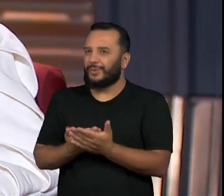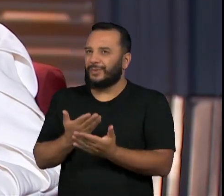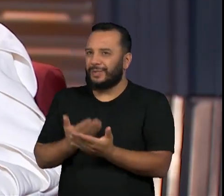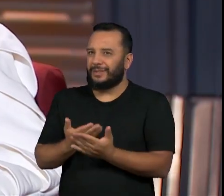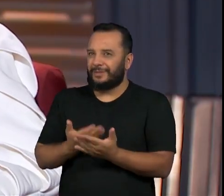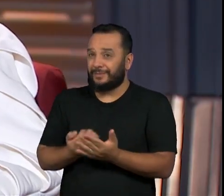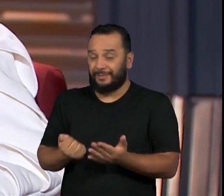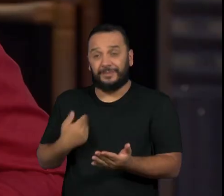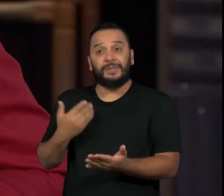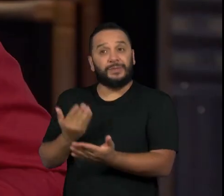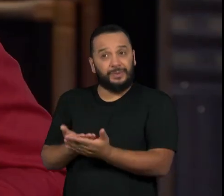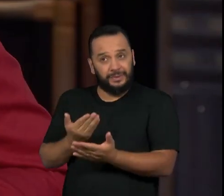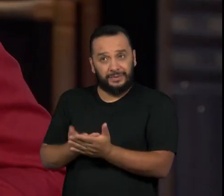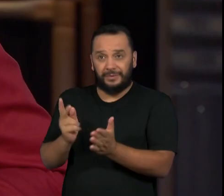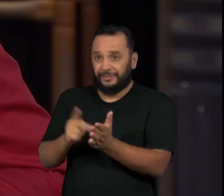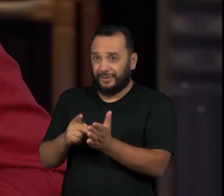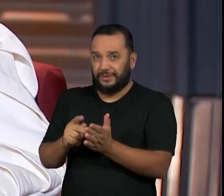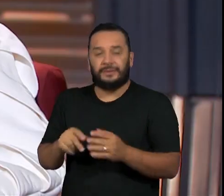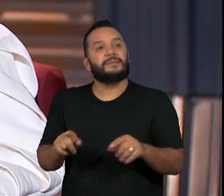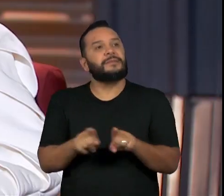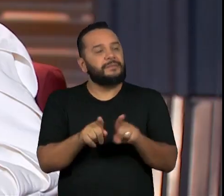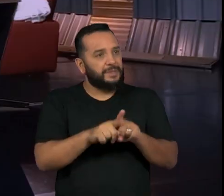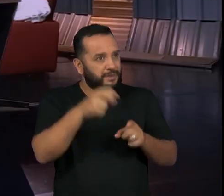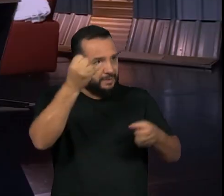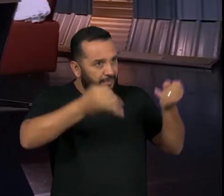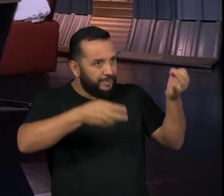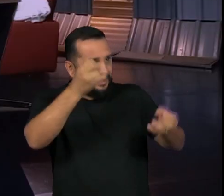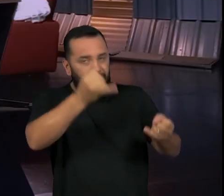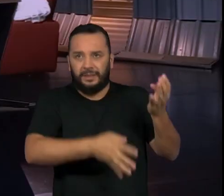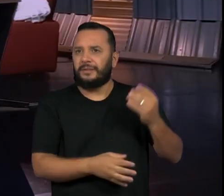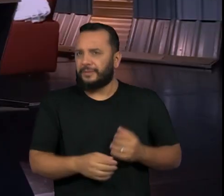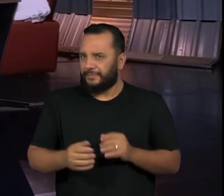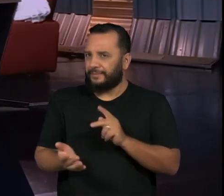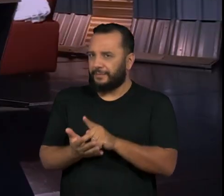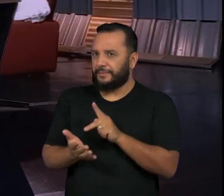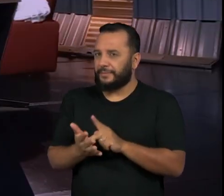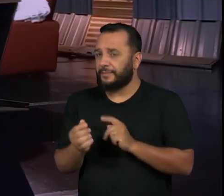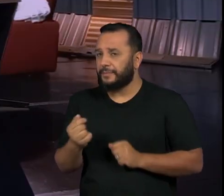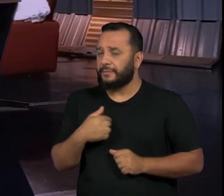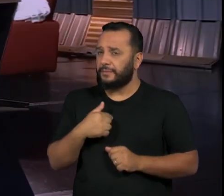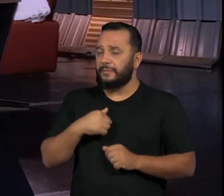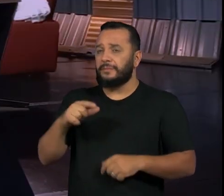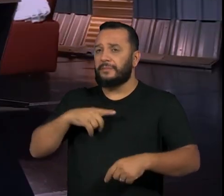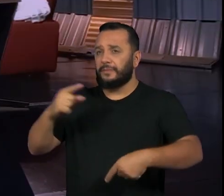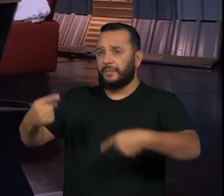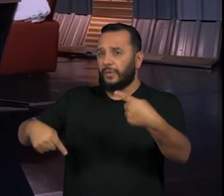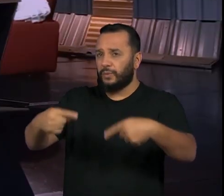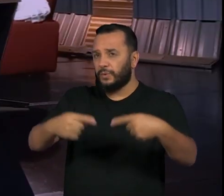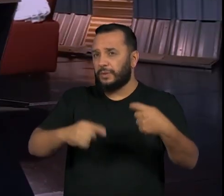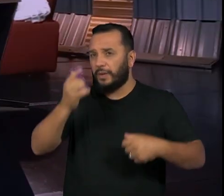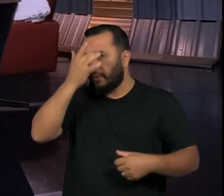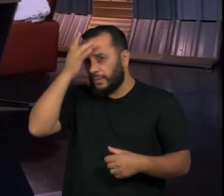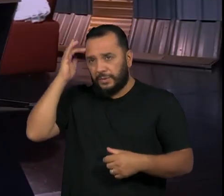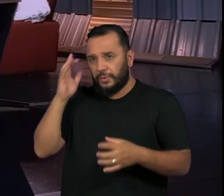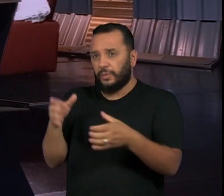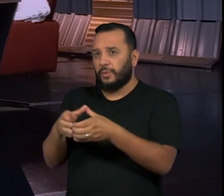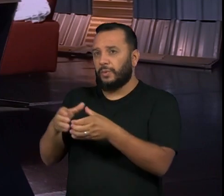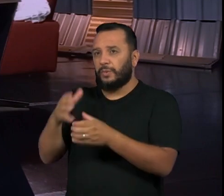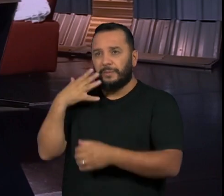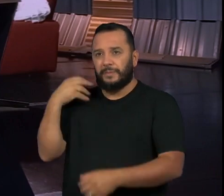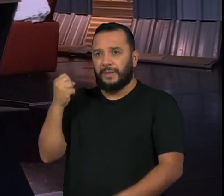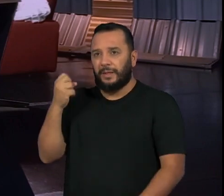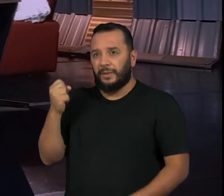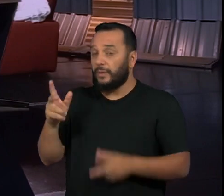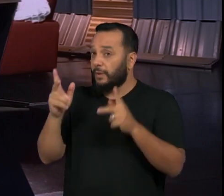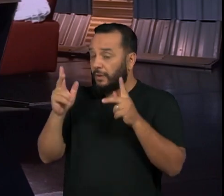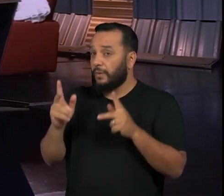de verdade. E falando. Principalmente. É uma discussão que tem que acontecer dentre as pessoas brancas. Né? Assim como